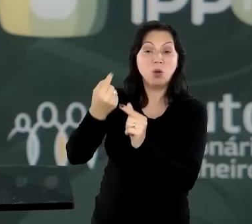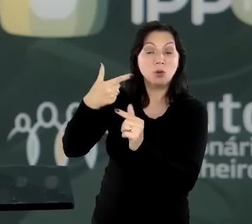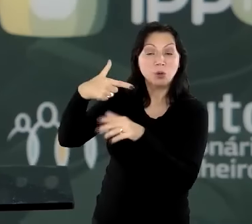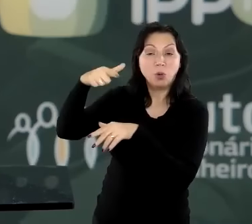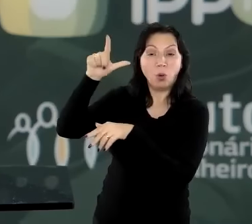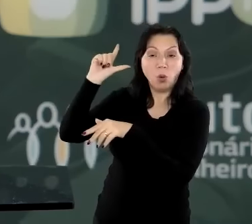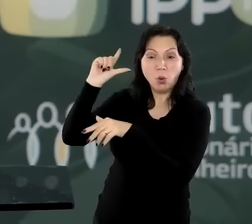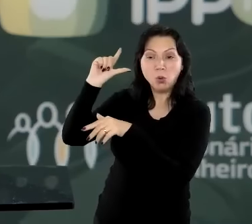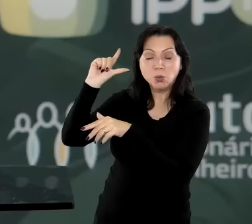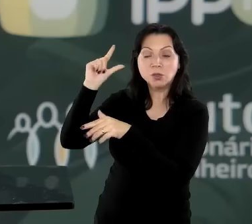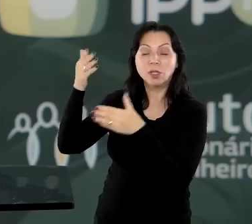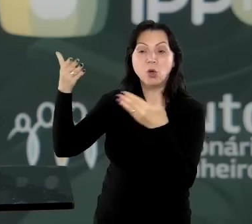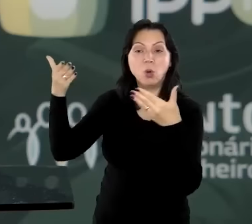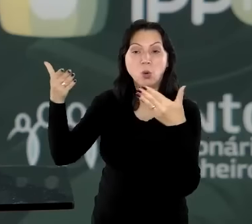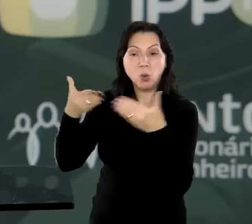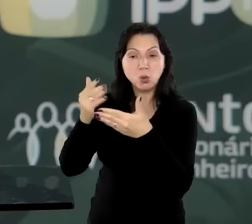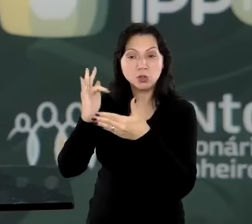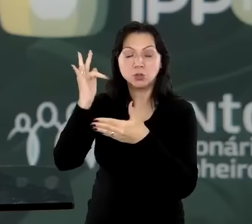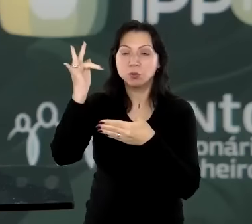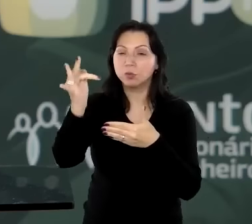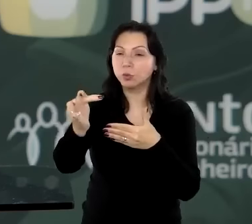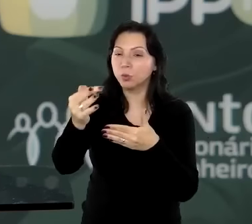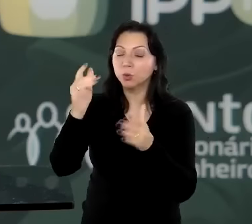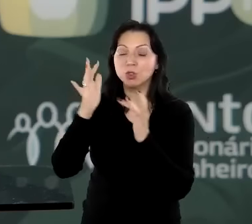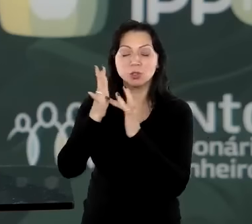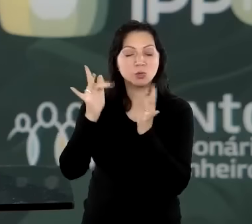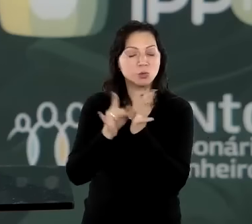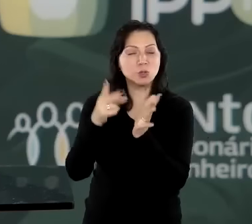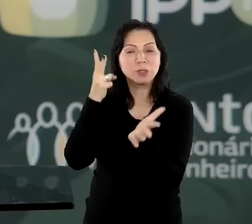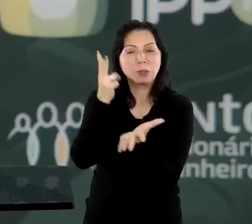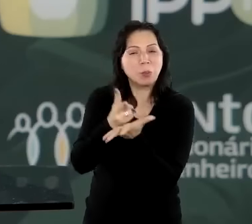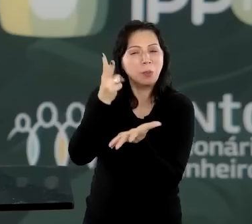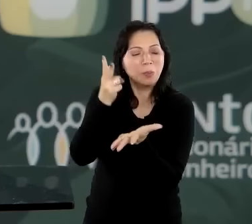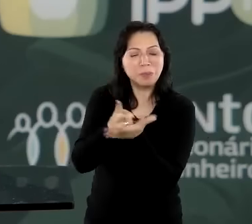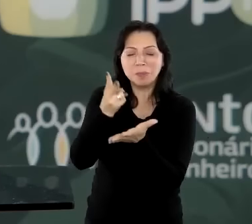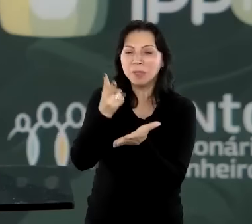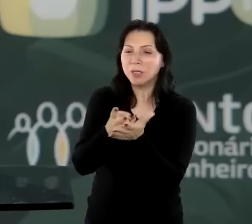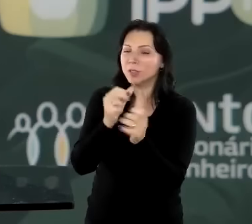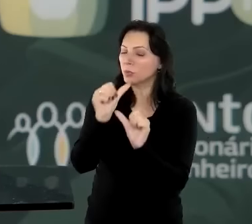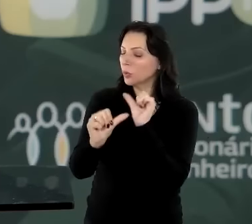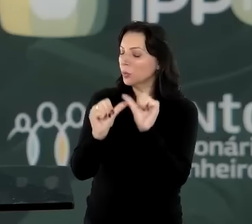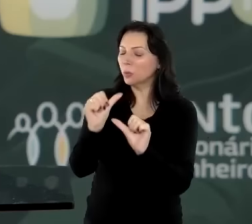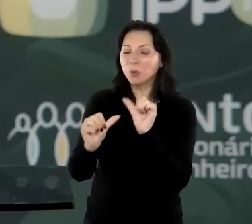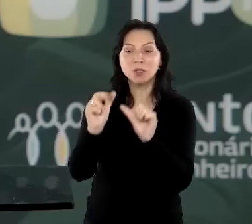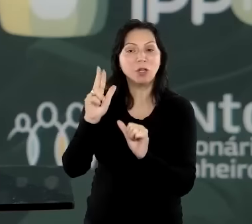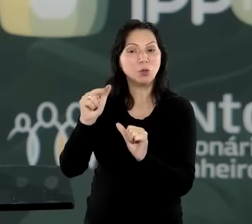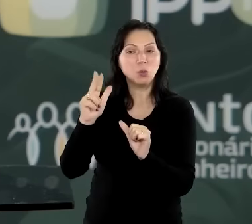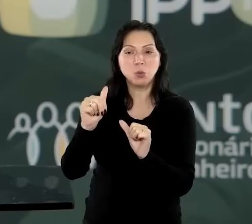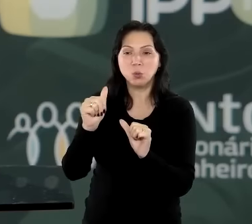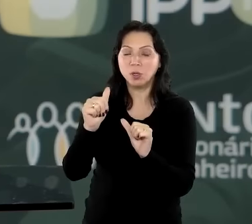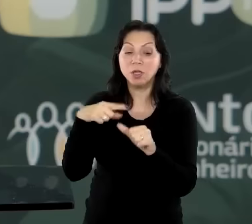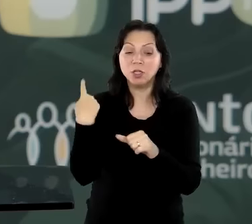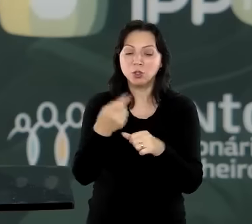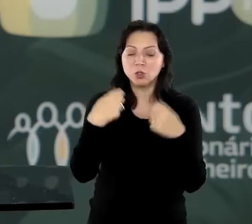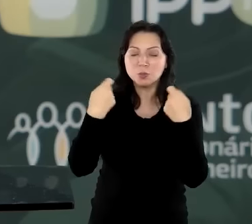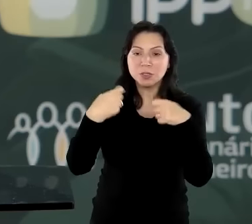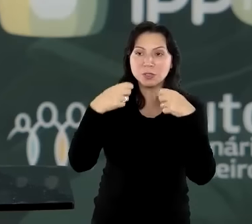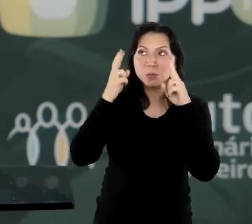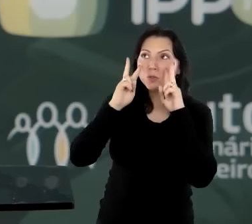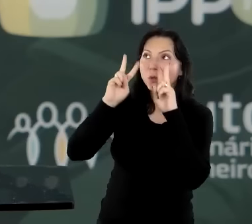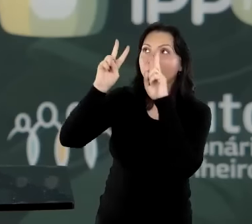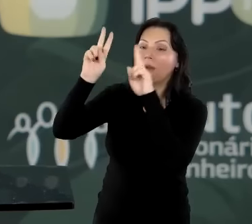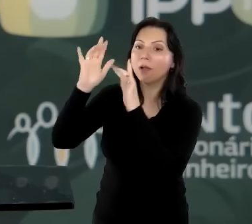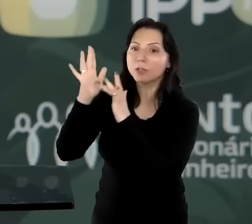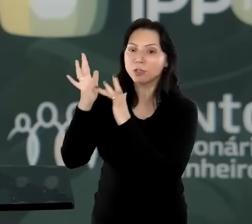mesmo hoje, Ele é para sempre o mesmo, e a igreja vai olhar, é para Jesus, é para Jesus, é para Jesus. Gratidão